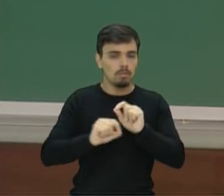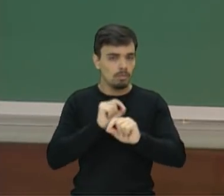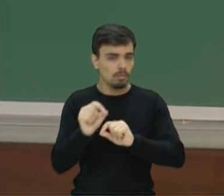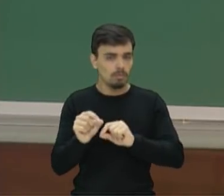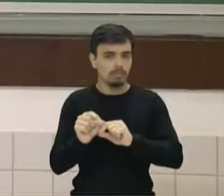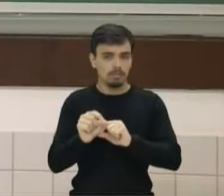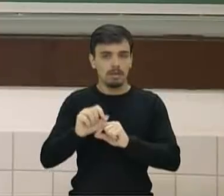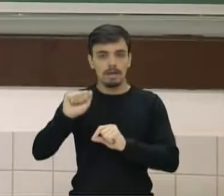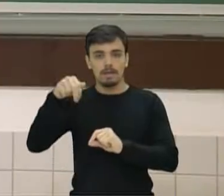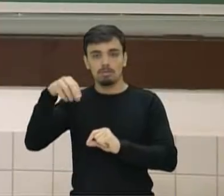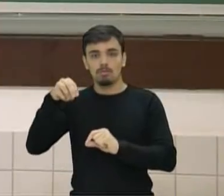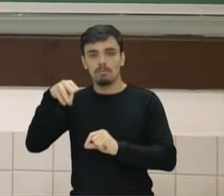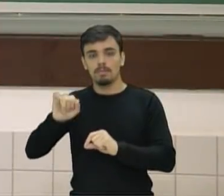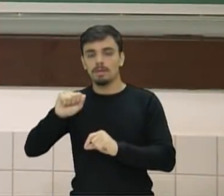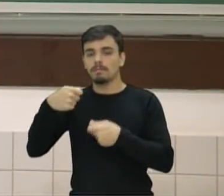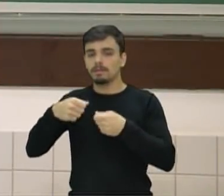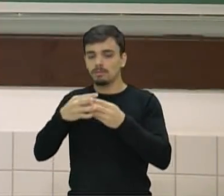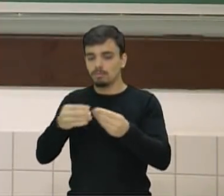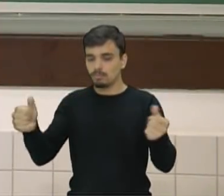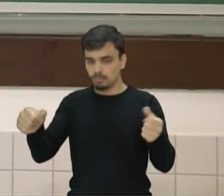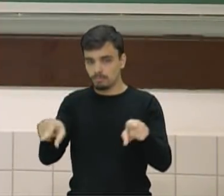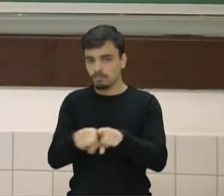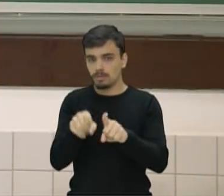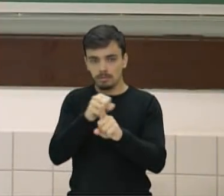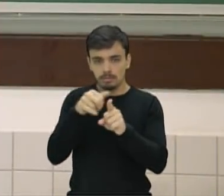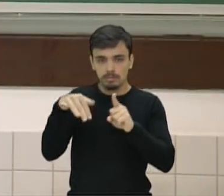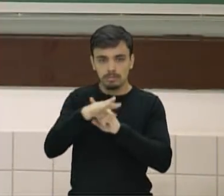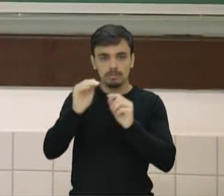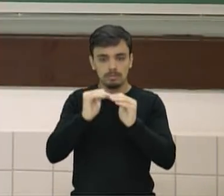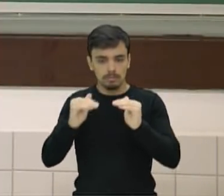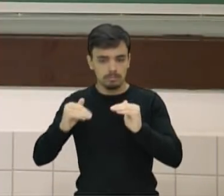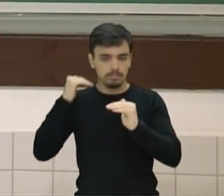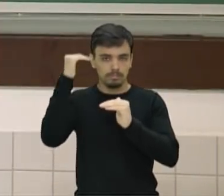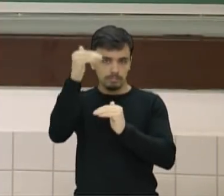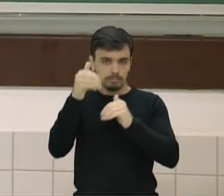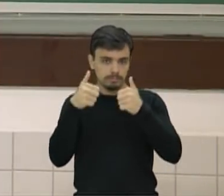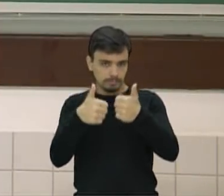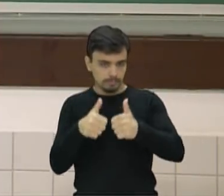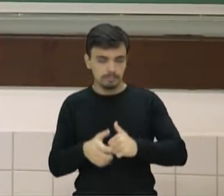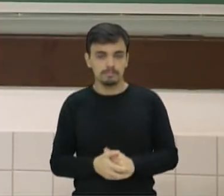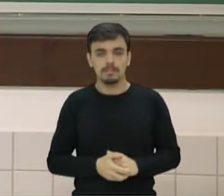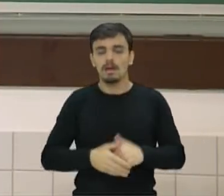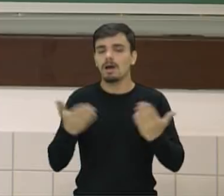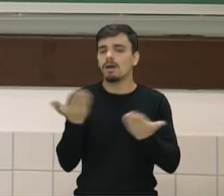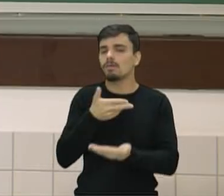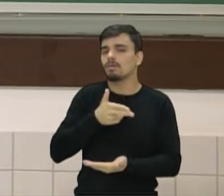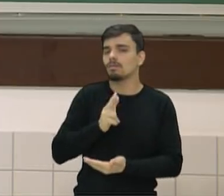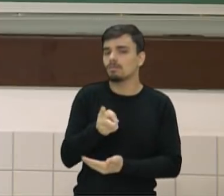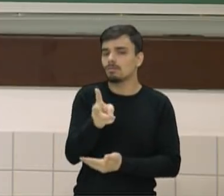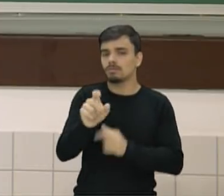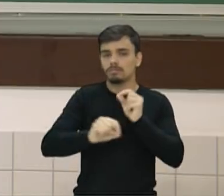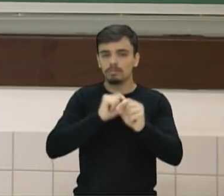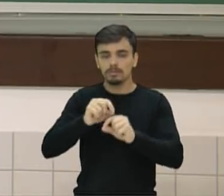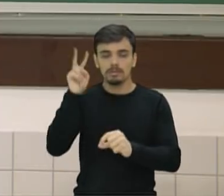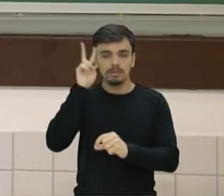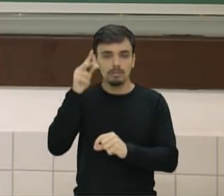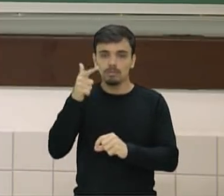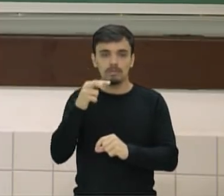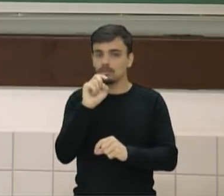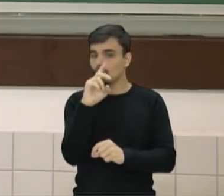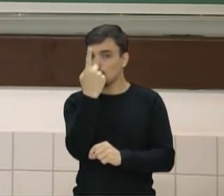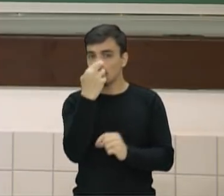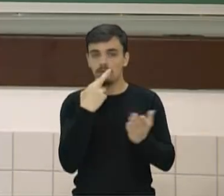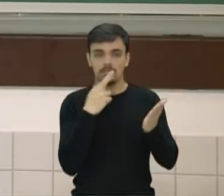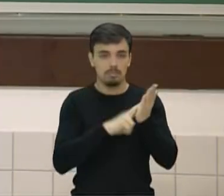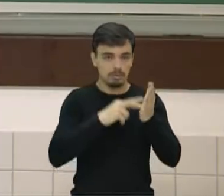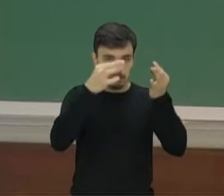ser superada, né, para que a sociedade chegue ao progresso. Vamos continuar lembrando que não tem só uma resposta